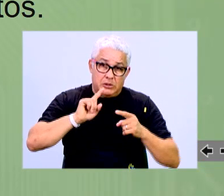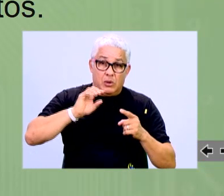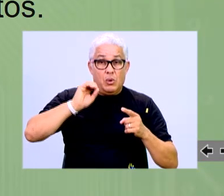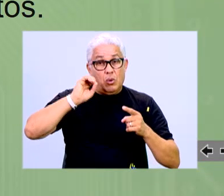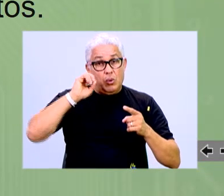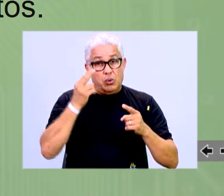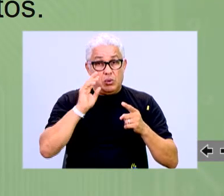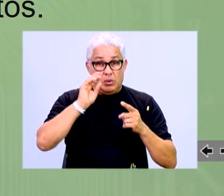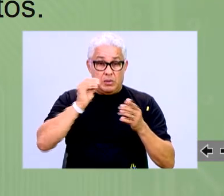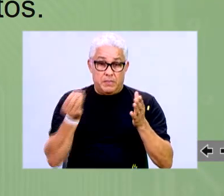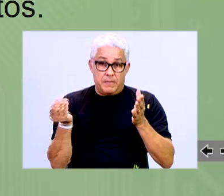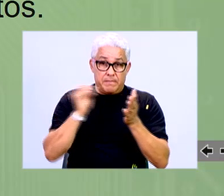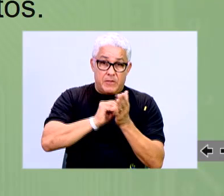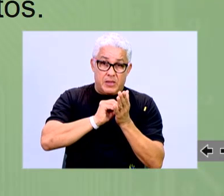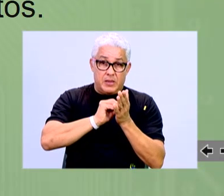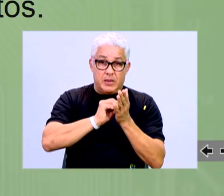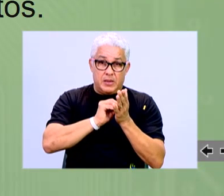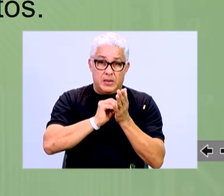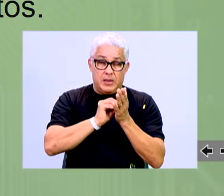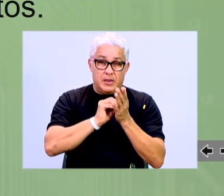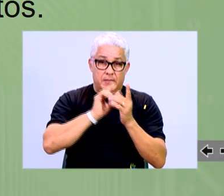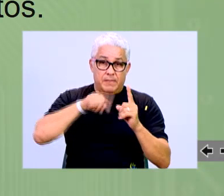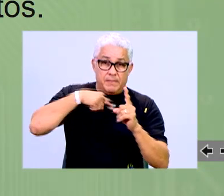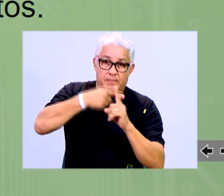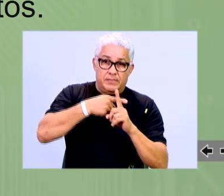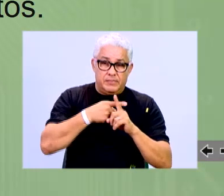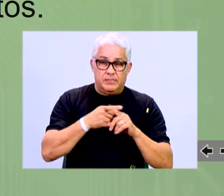garantindo capacidade suficiente do sistema.